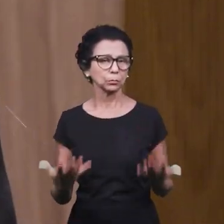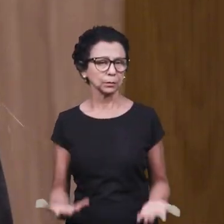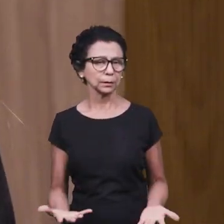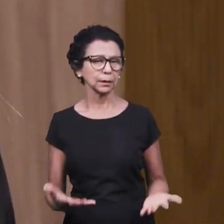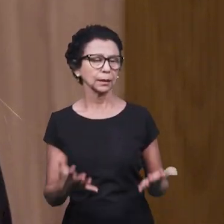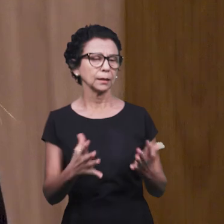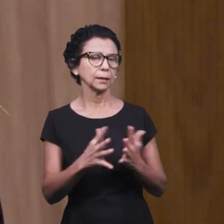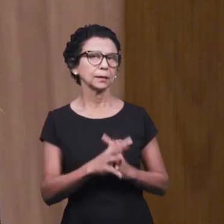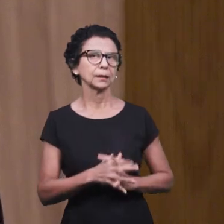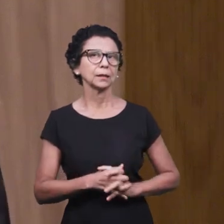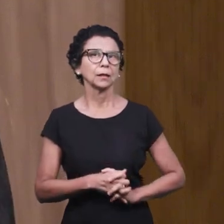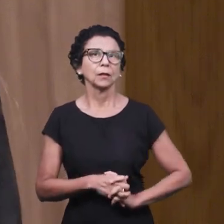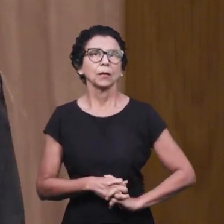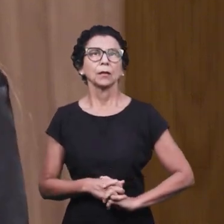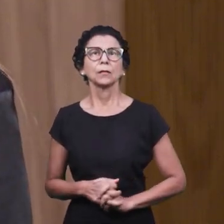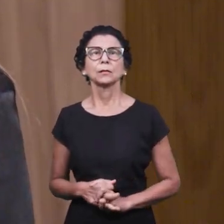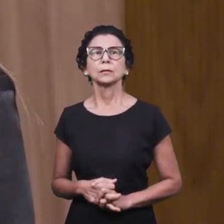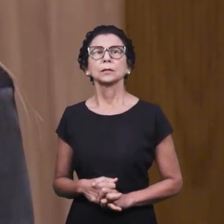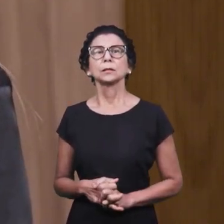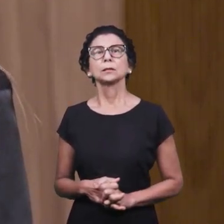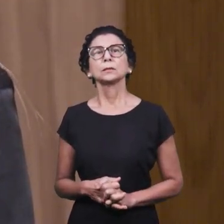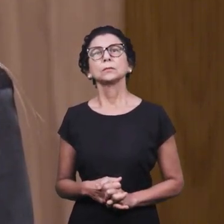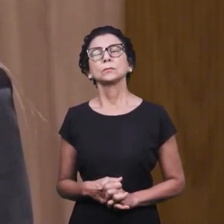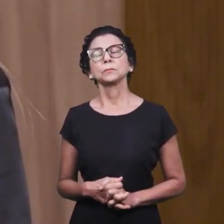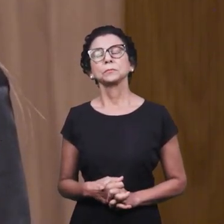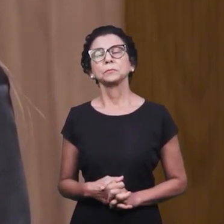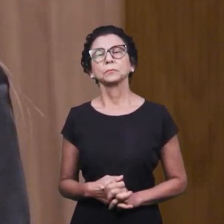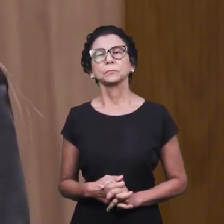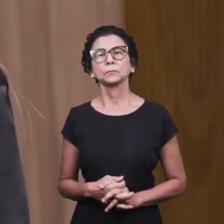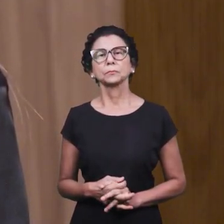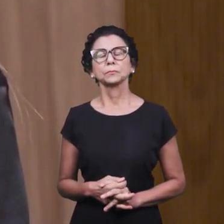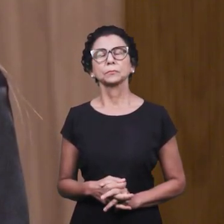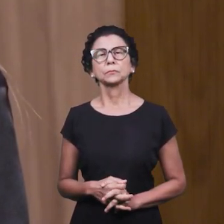na engenharia, por sinal. Então,